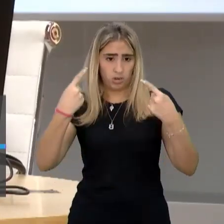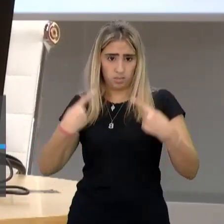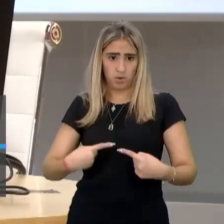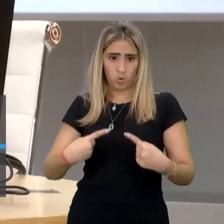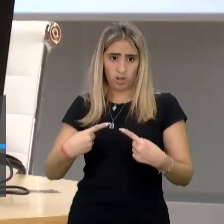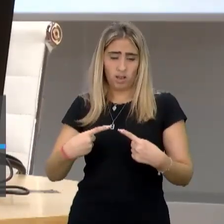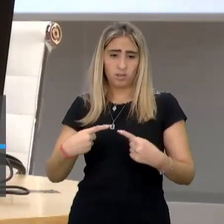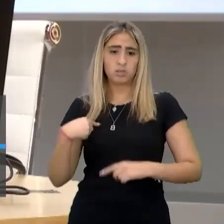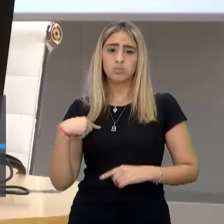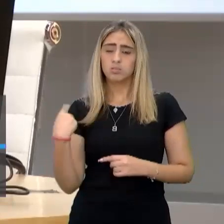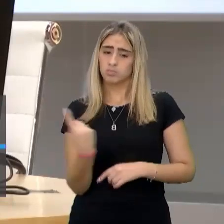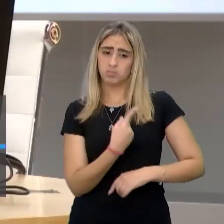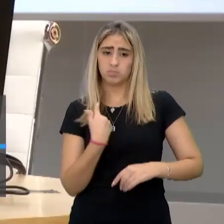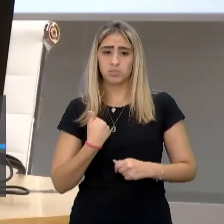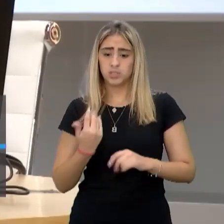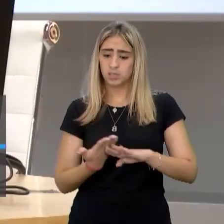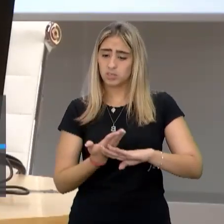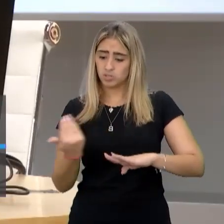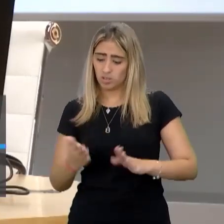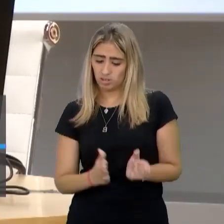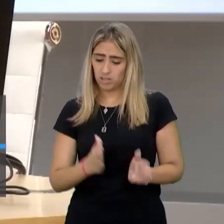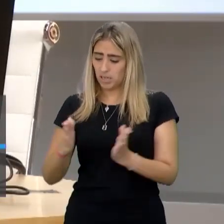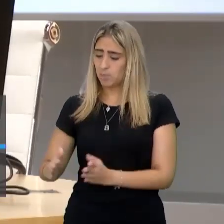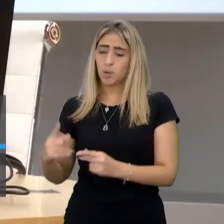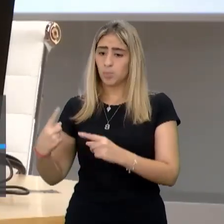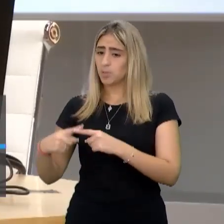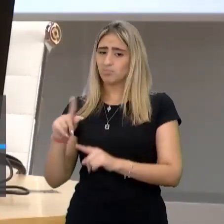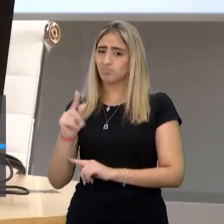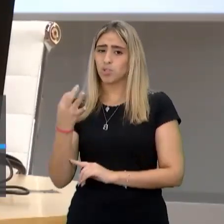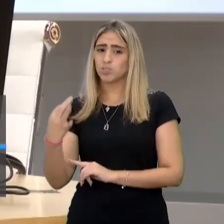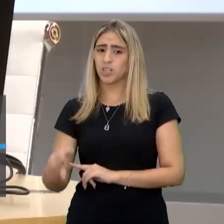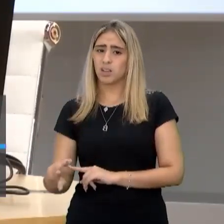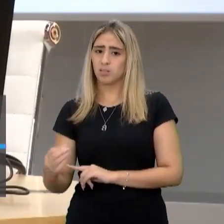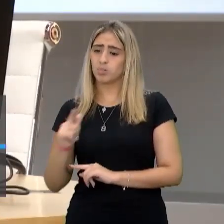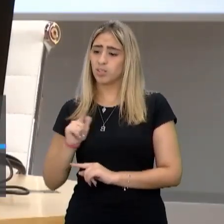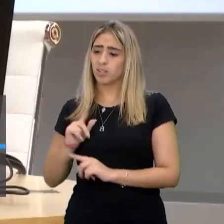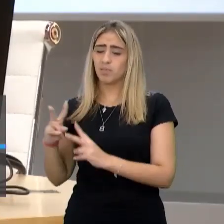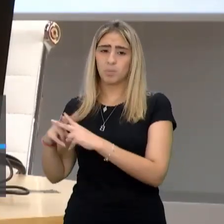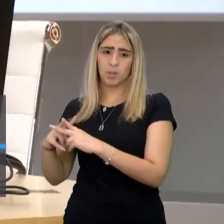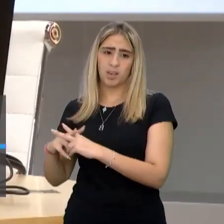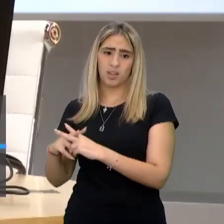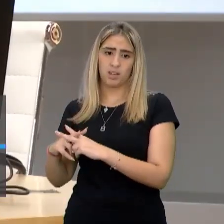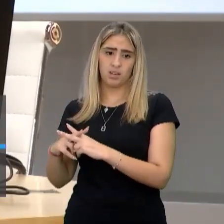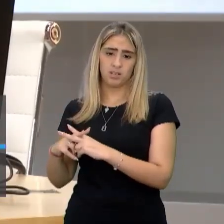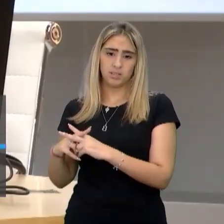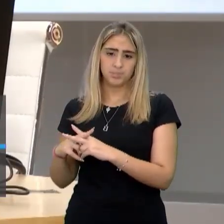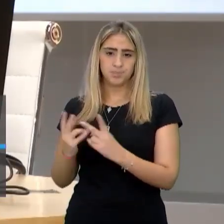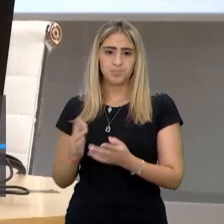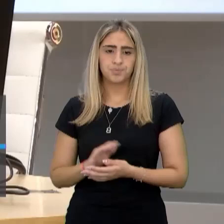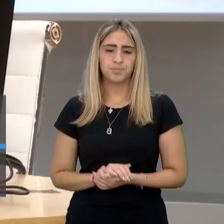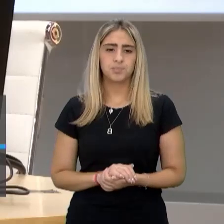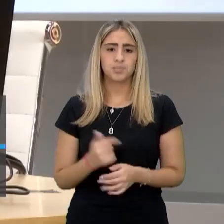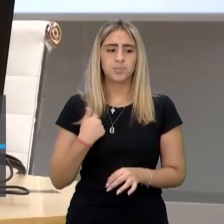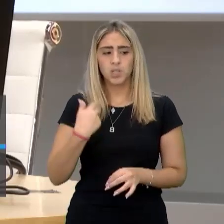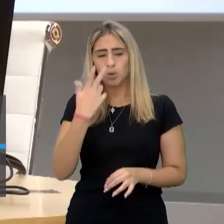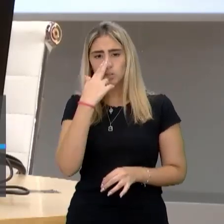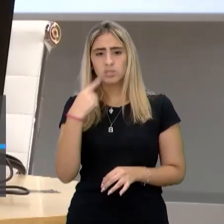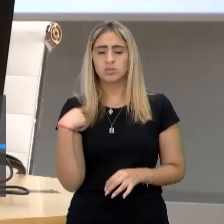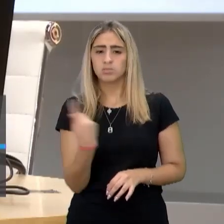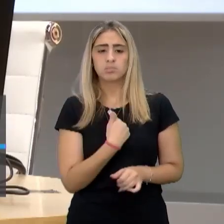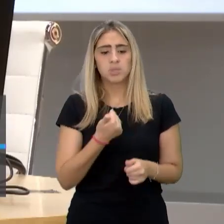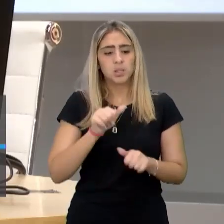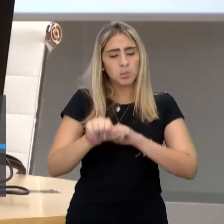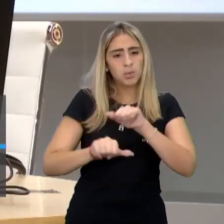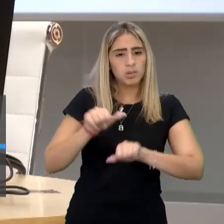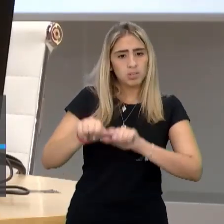a gente tem que tirar essa etapa aqui que não funcionou, porque deu briga lá no 7º ano, por exemplo. Ou então, gente, eu acho que a gente tem que só mudar